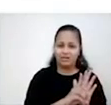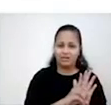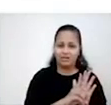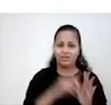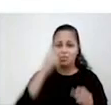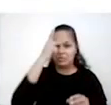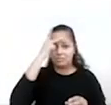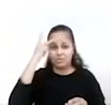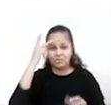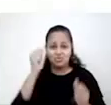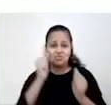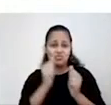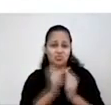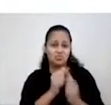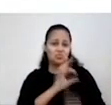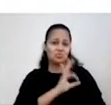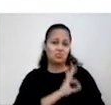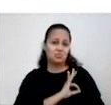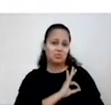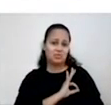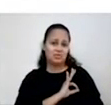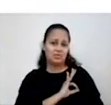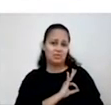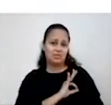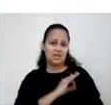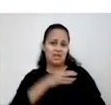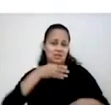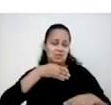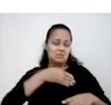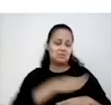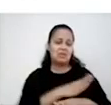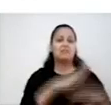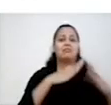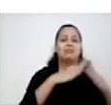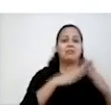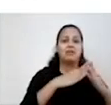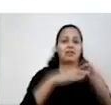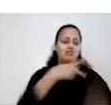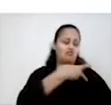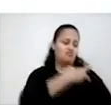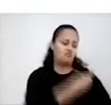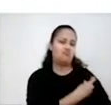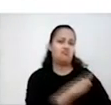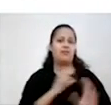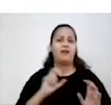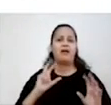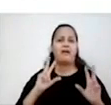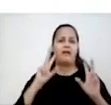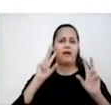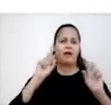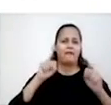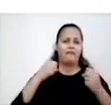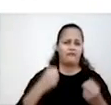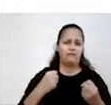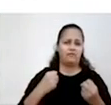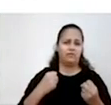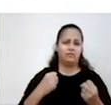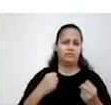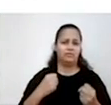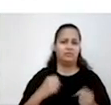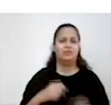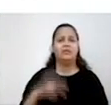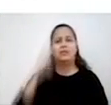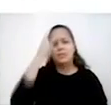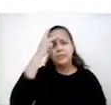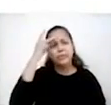saúde, acompanhados por policiais, invadissem as casas e vacinassem a população à força. O que o pessoal ia